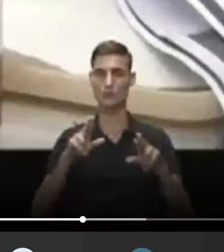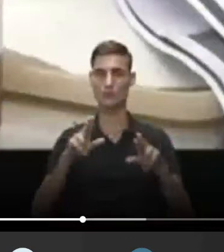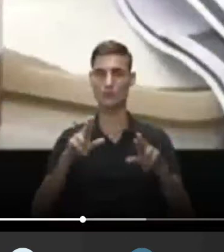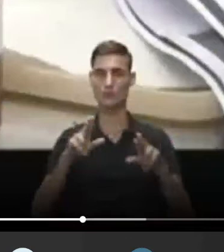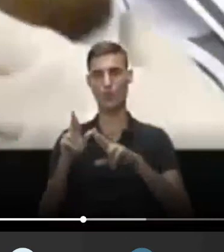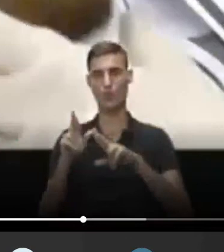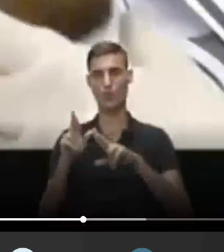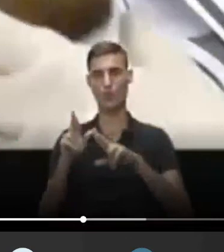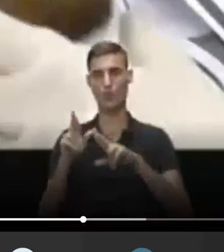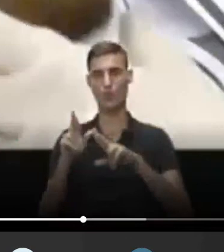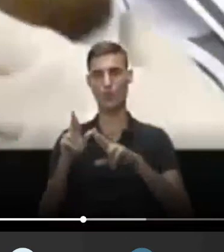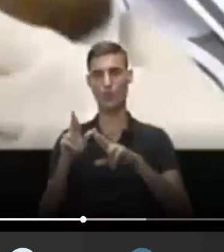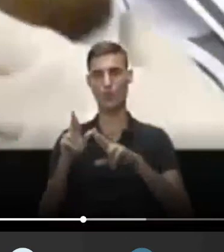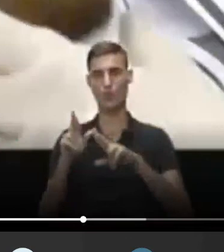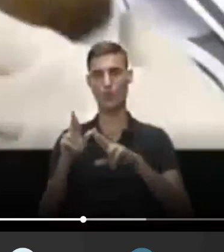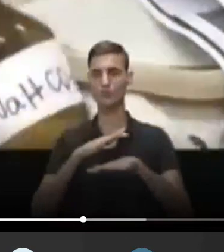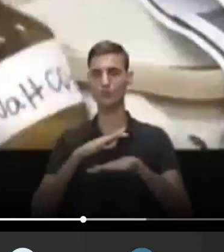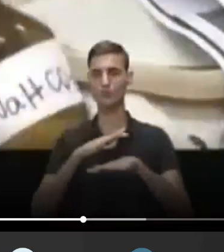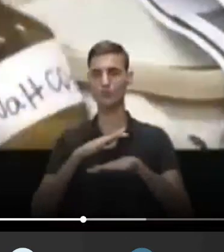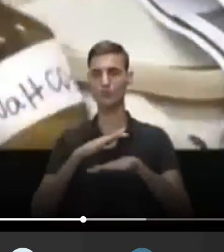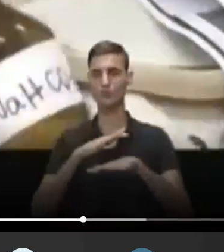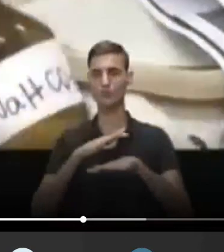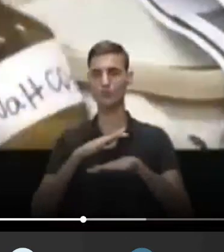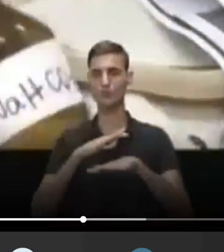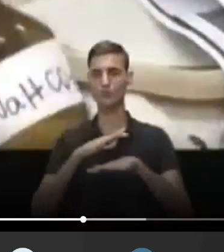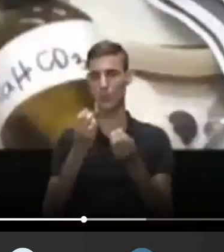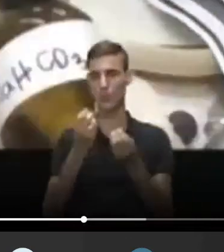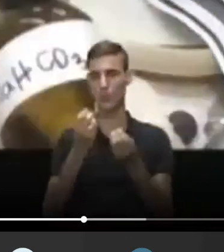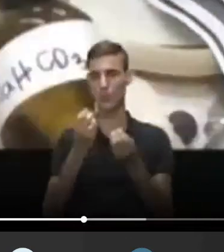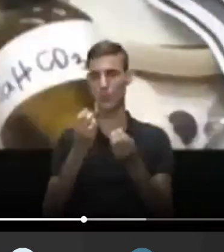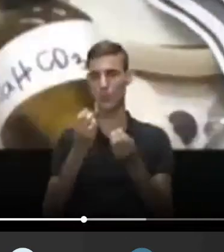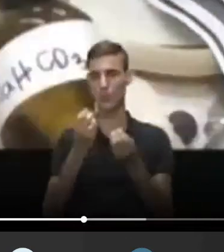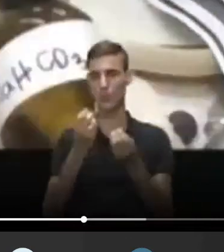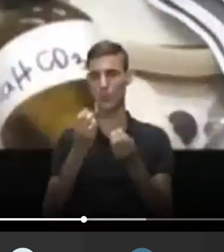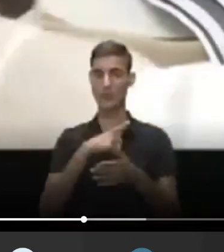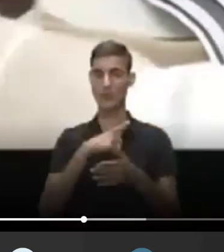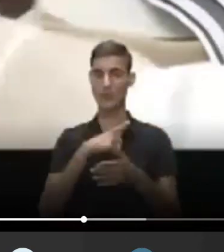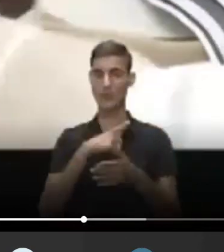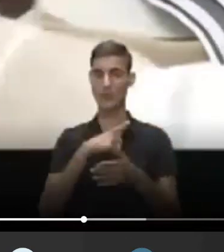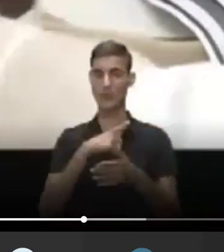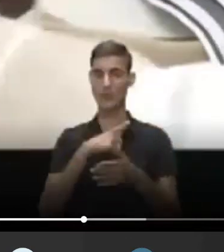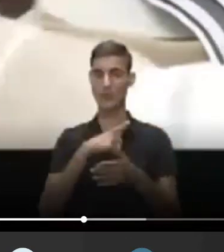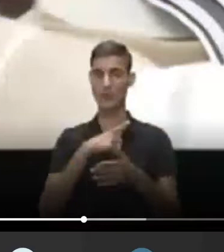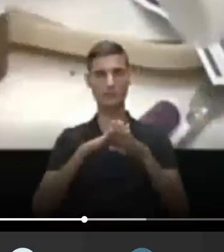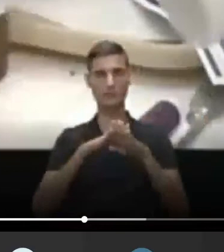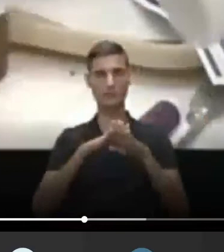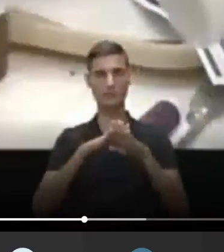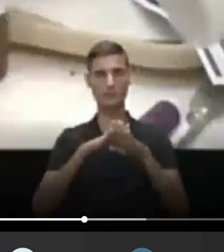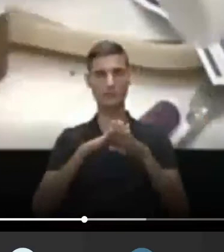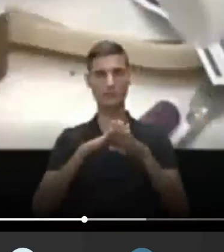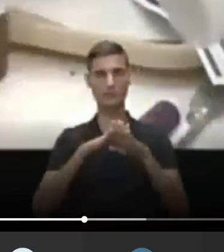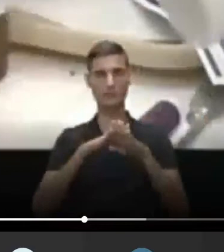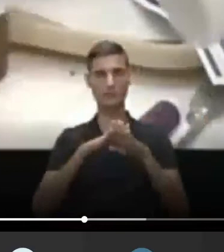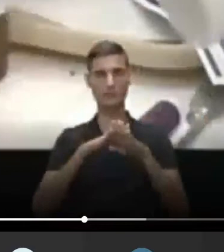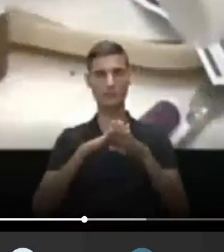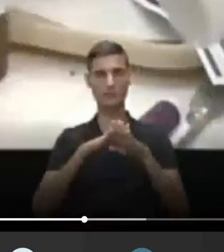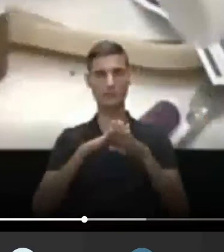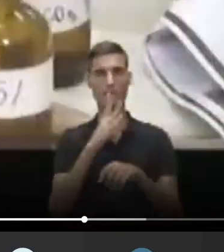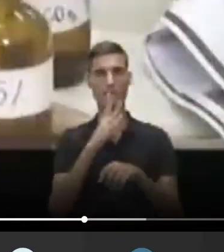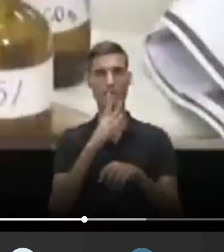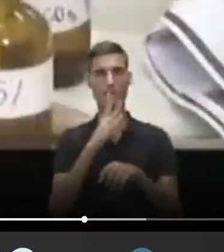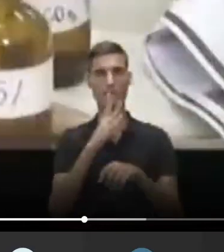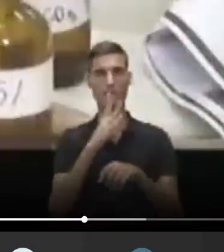o NaHCO3. Peguei o NaHCO3, 30 ml, para a minha primeira amostra, coloquei